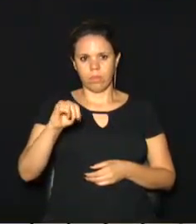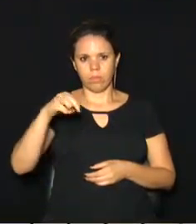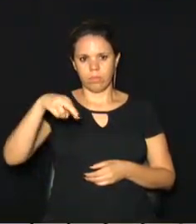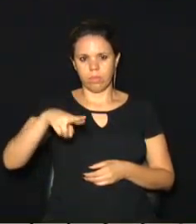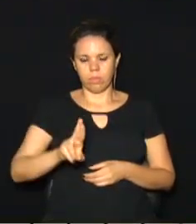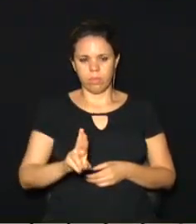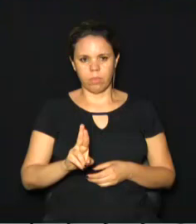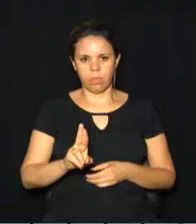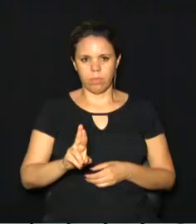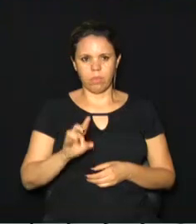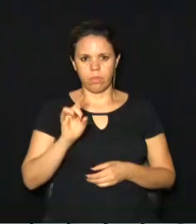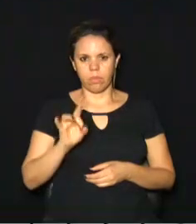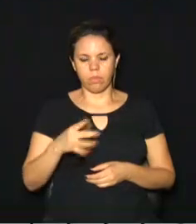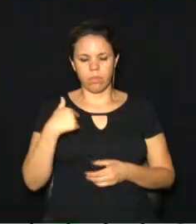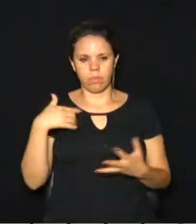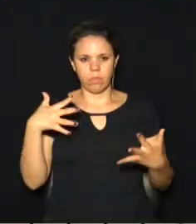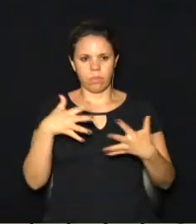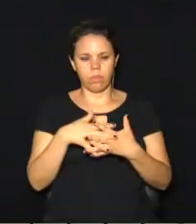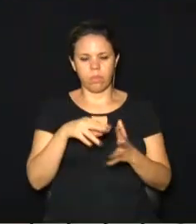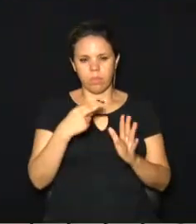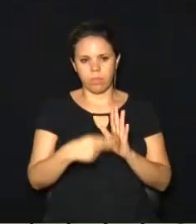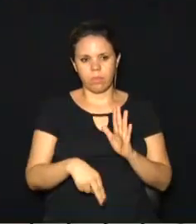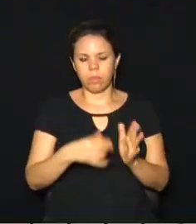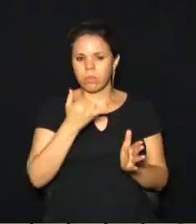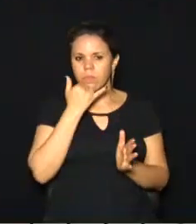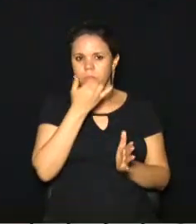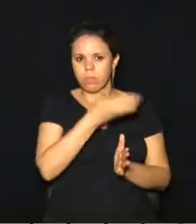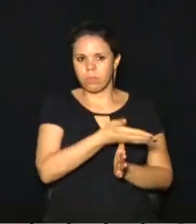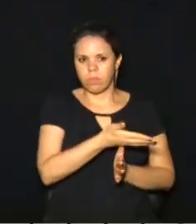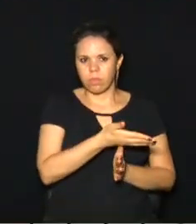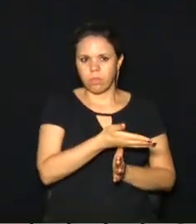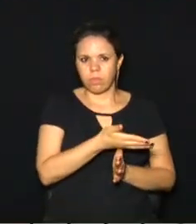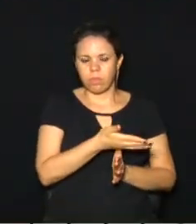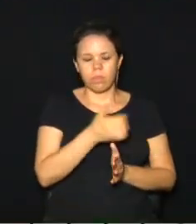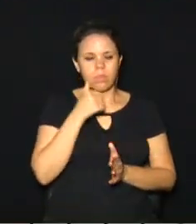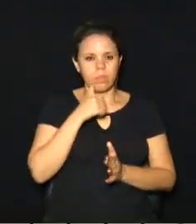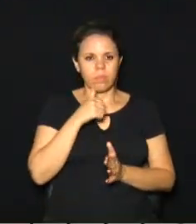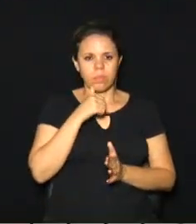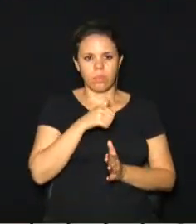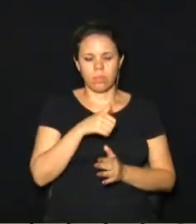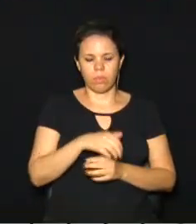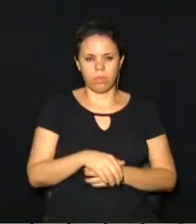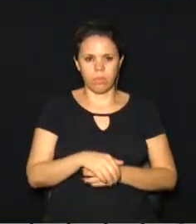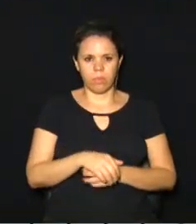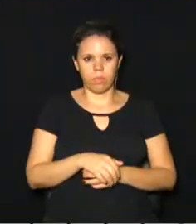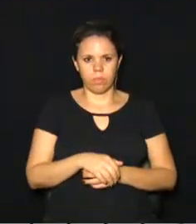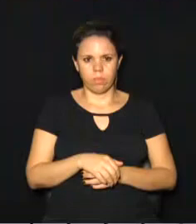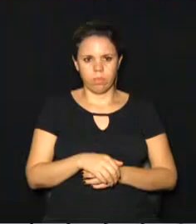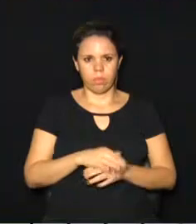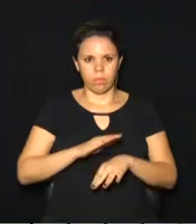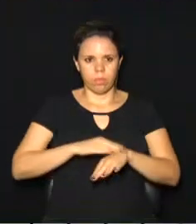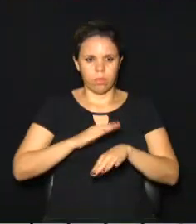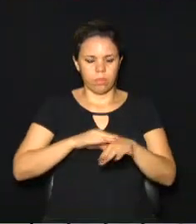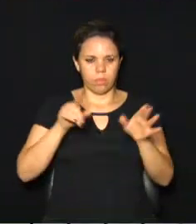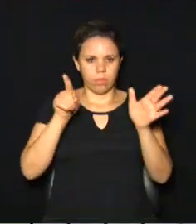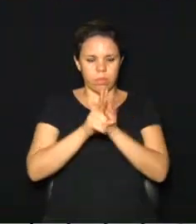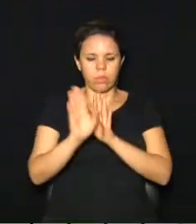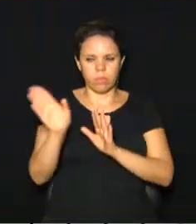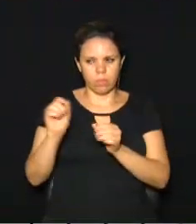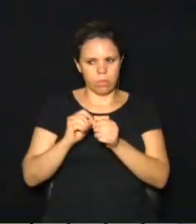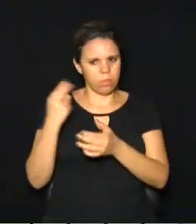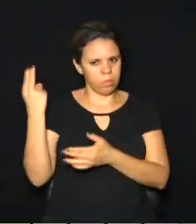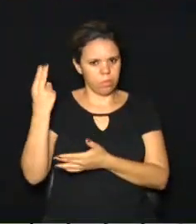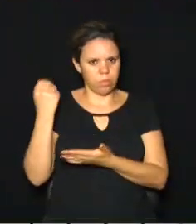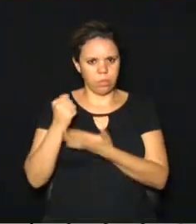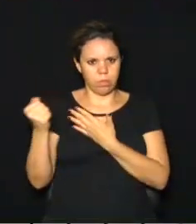Egmar, eu acabei me confundindo, quero pedir esse perdão, essa desculpa, a senhora Egmar Almeida, que foi a autora da pergunta, que eu já até